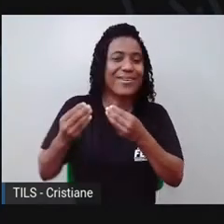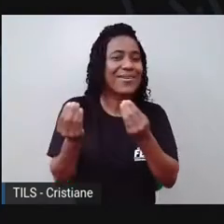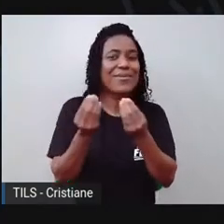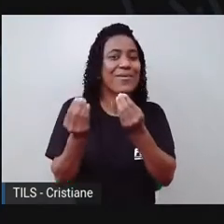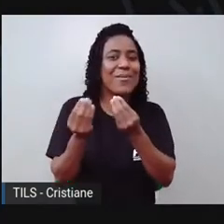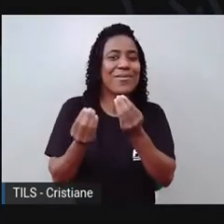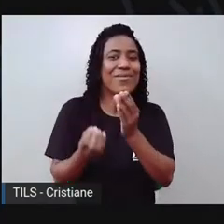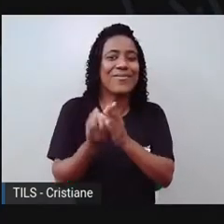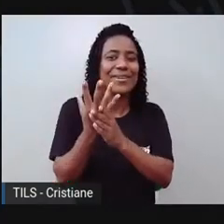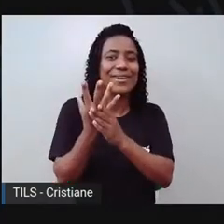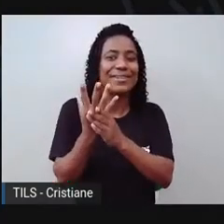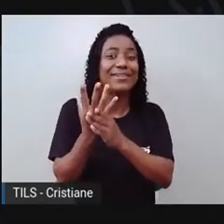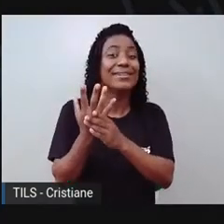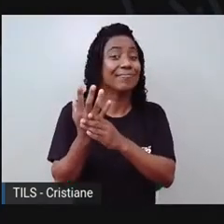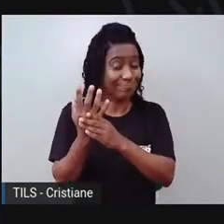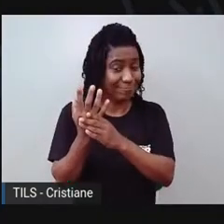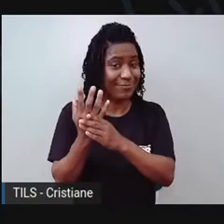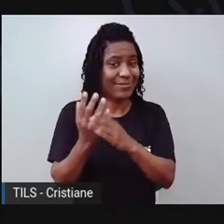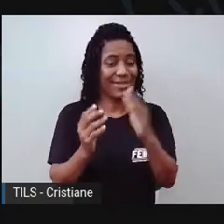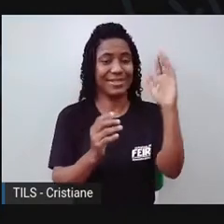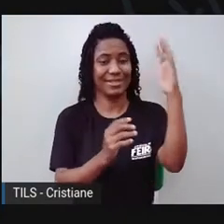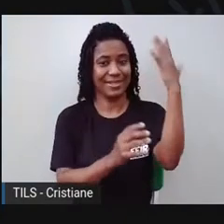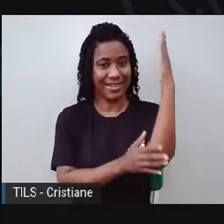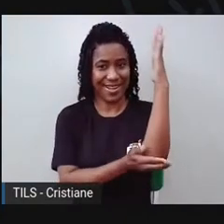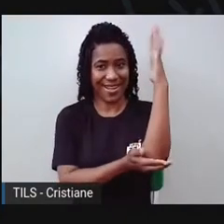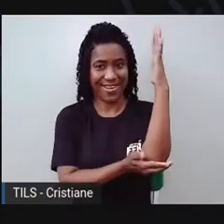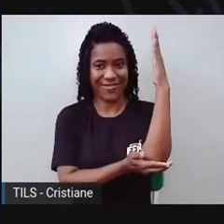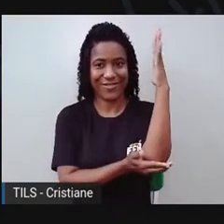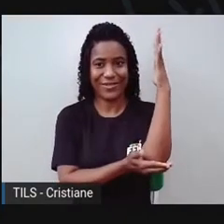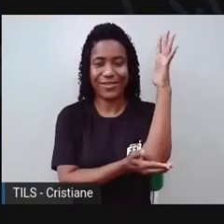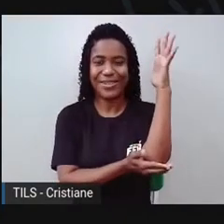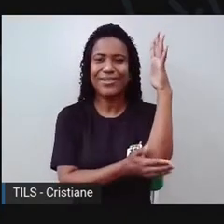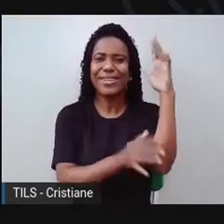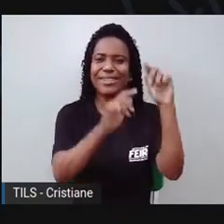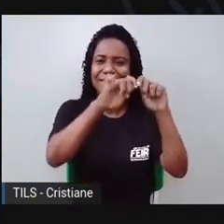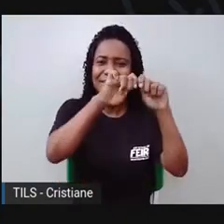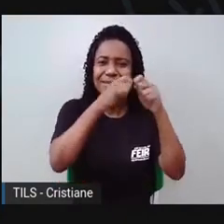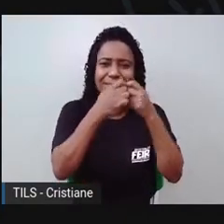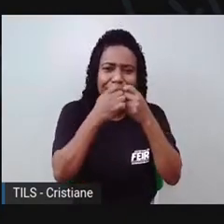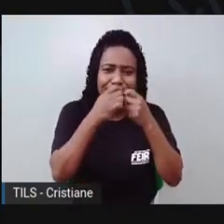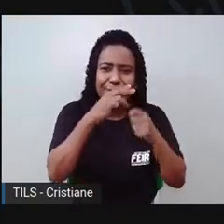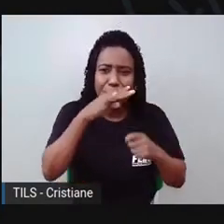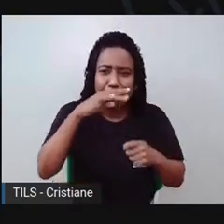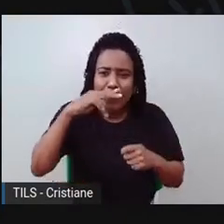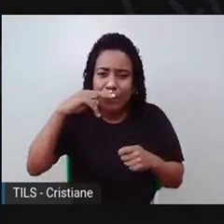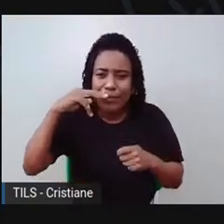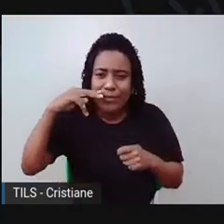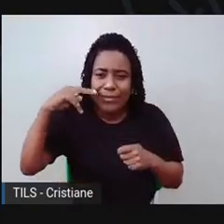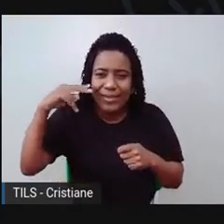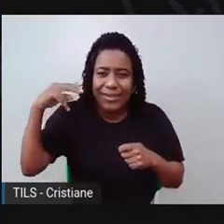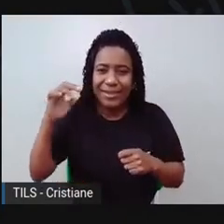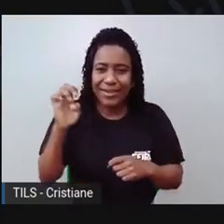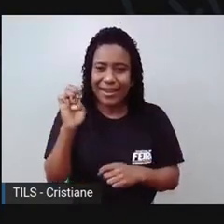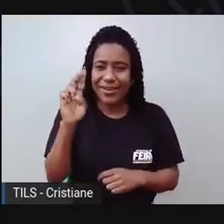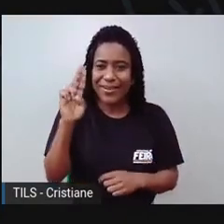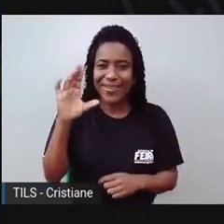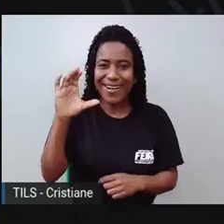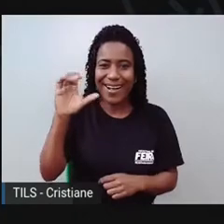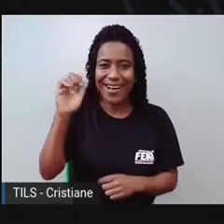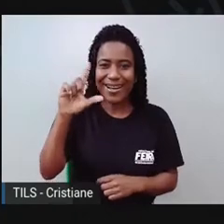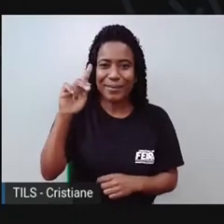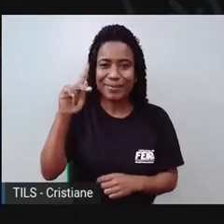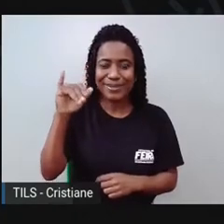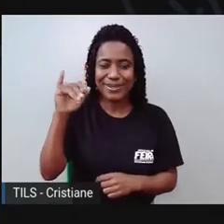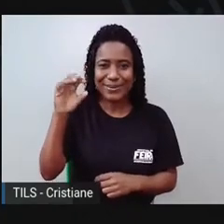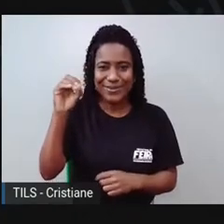eucalipto. Aí eles arrancam essas cascas, né? Tritura. Aí vai para uma máquina, moe,